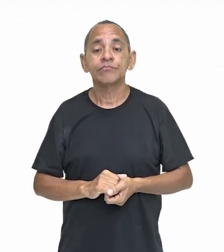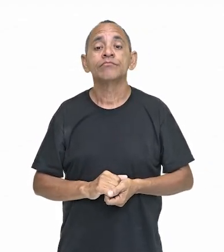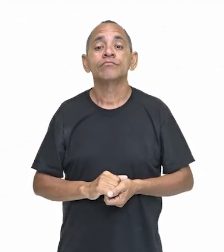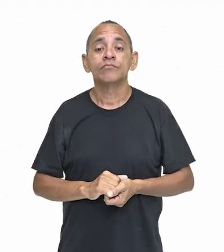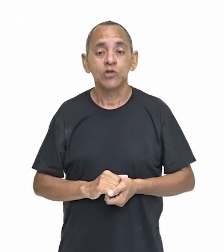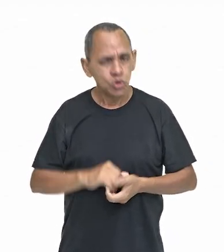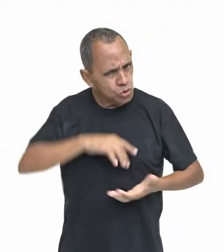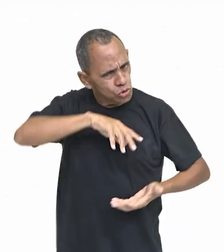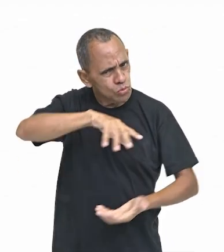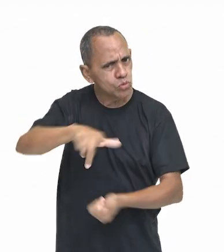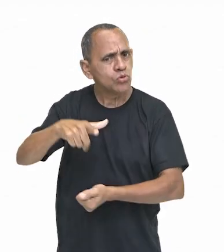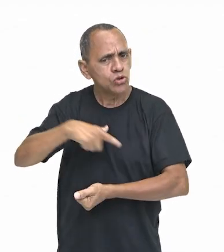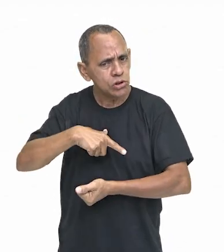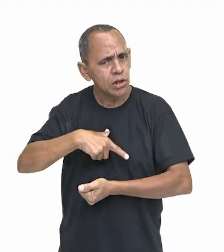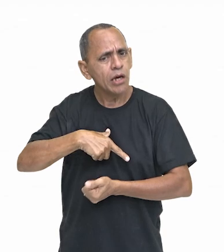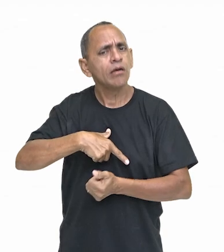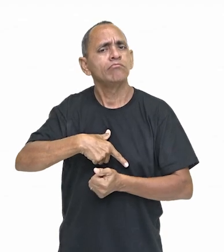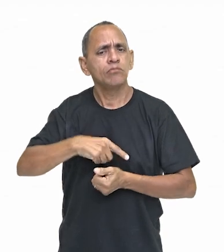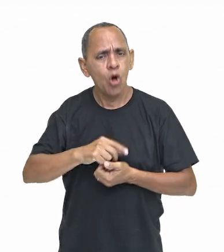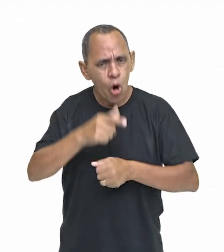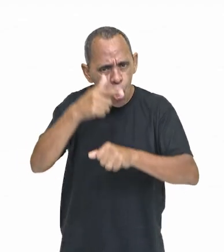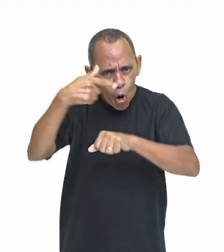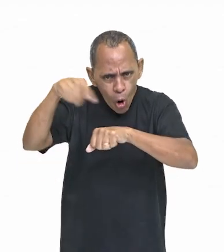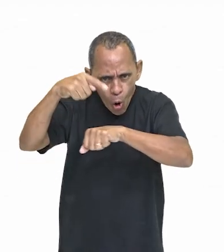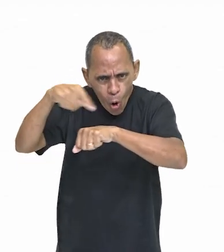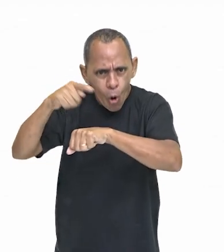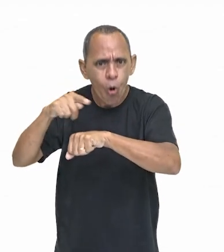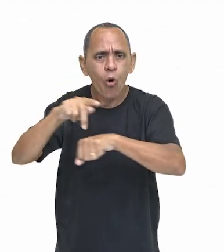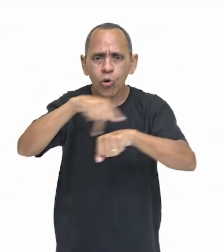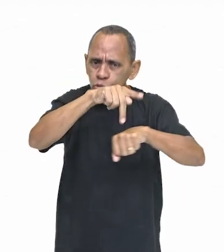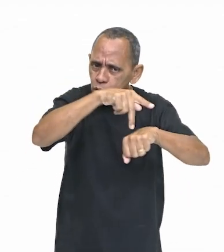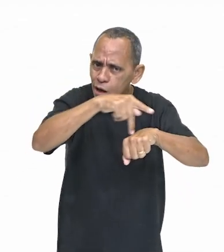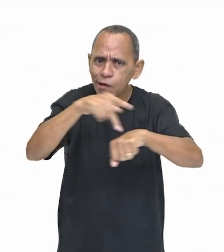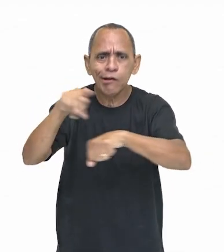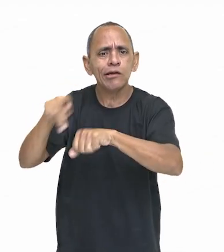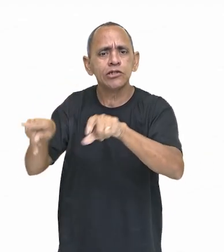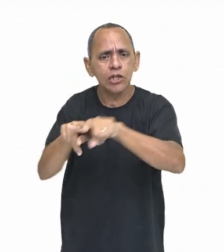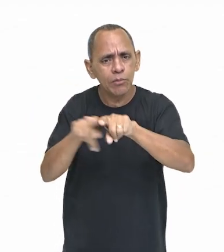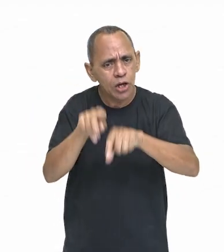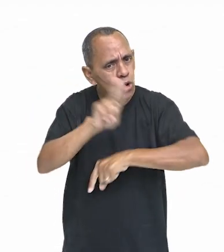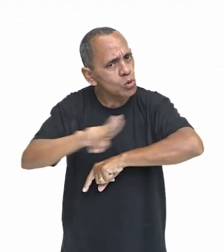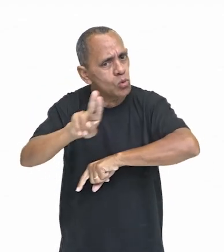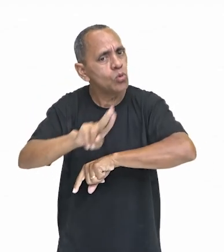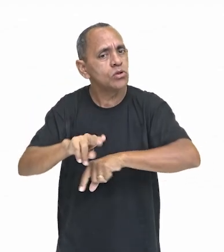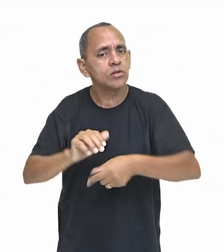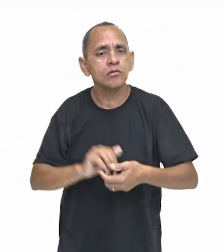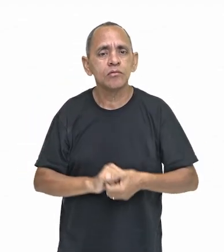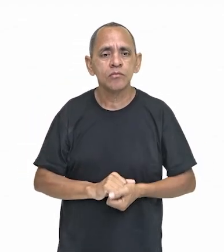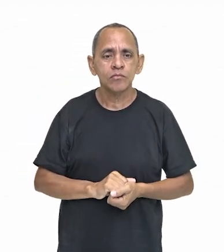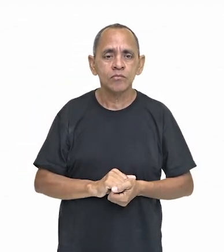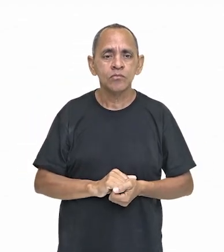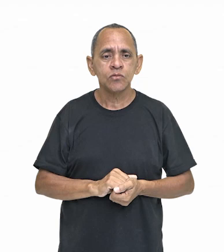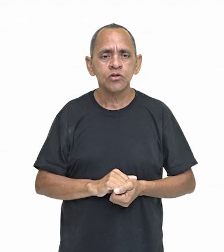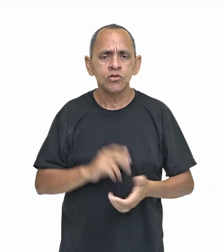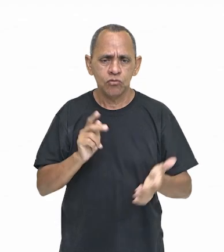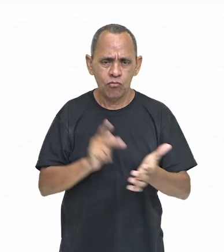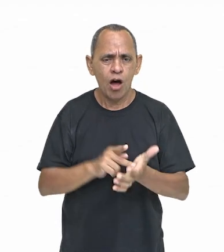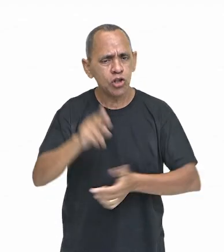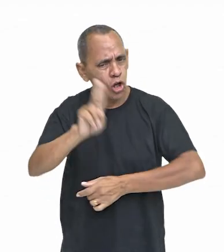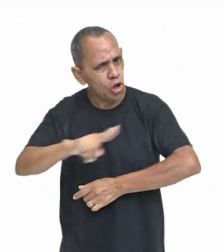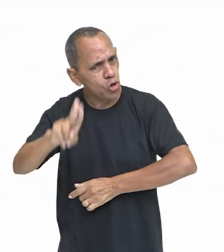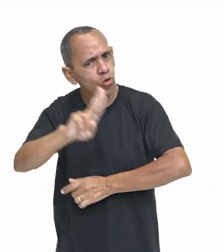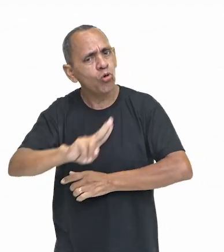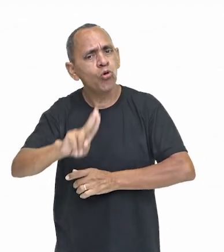tem outros países que utilizam também. Embora se utilize de uma forma renovável e